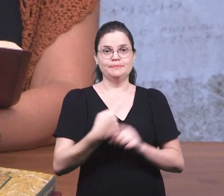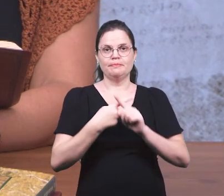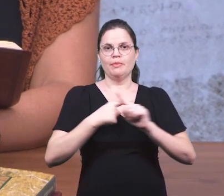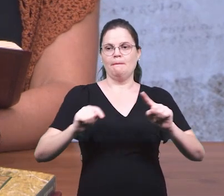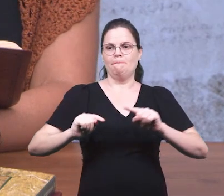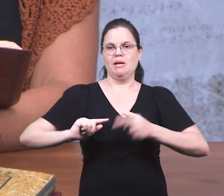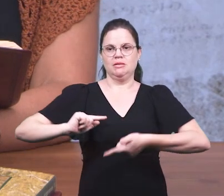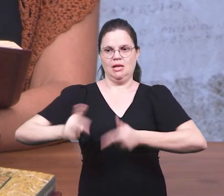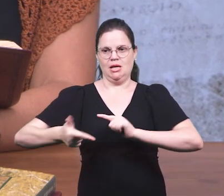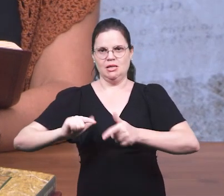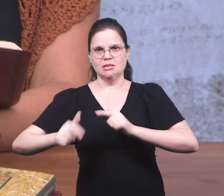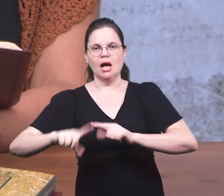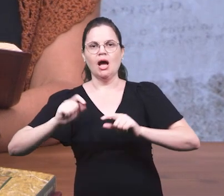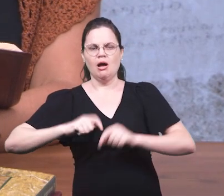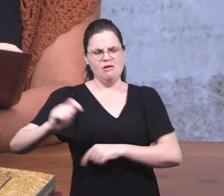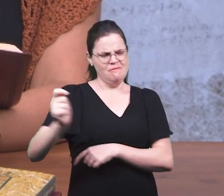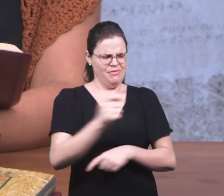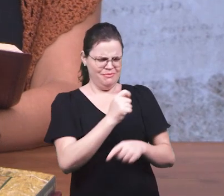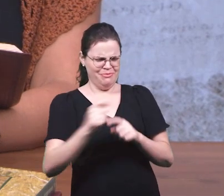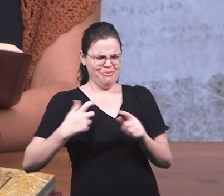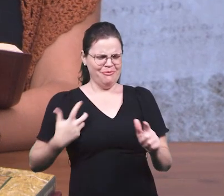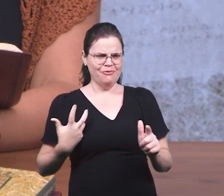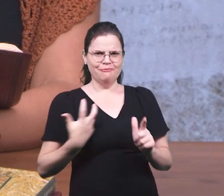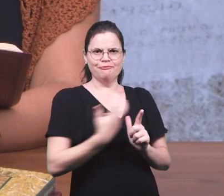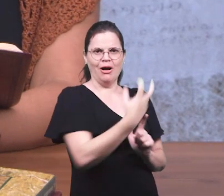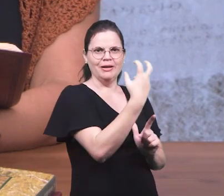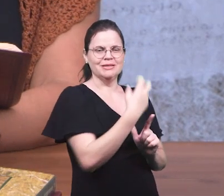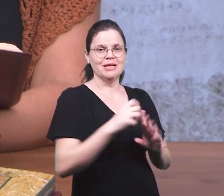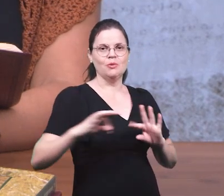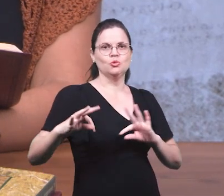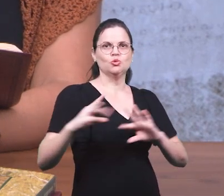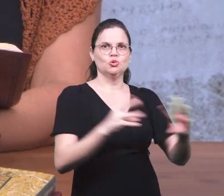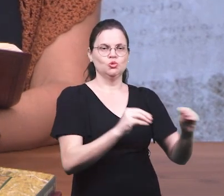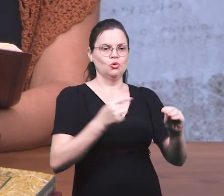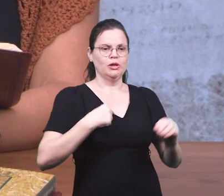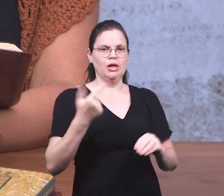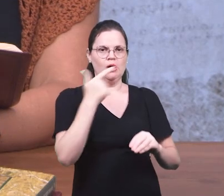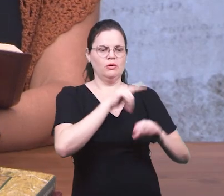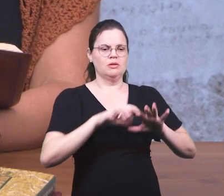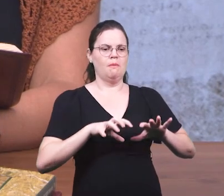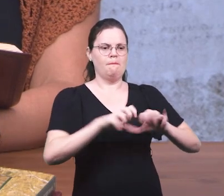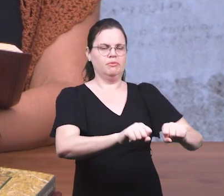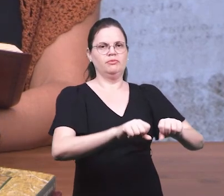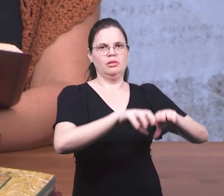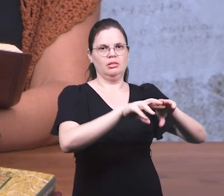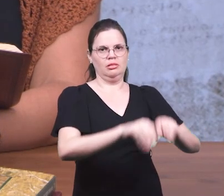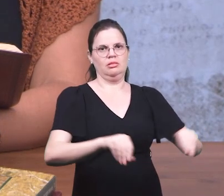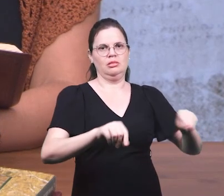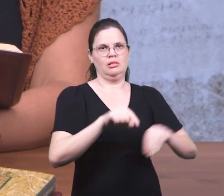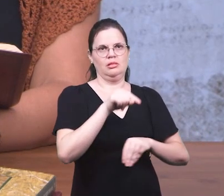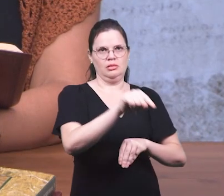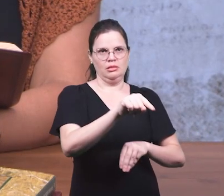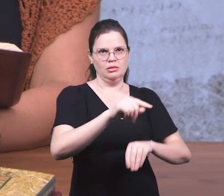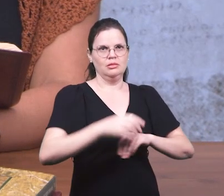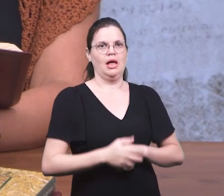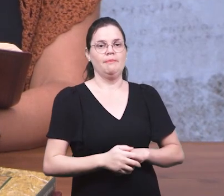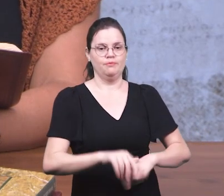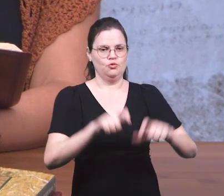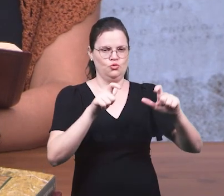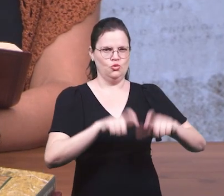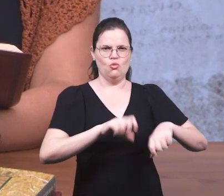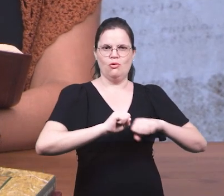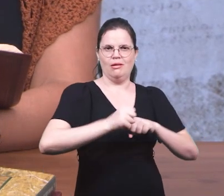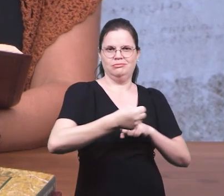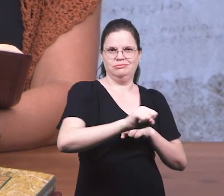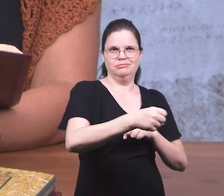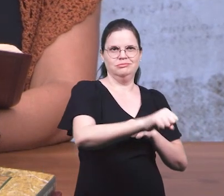o feriu ao fio da espada e tomou a sua terra em possessão, desde Arnon até Jaboque,